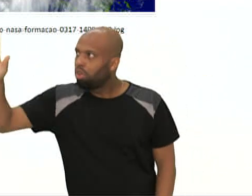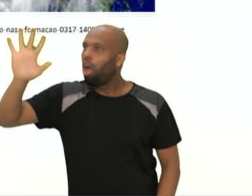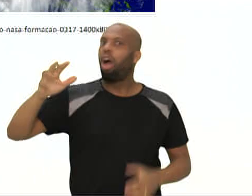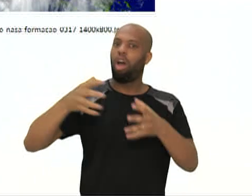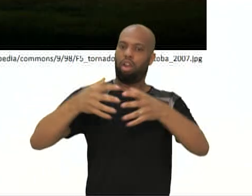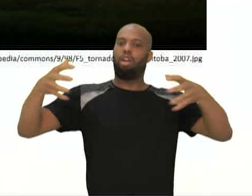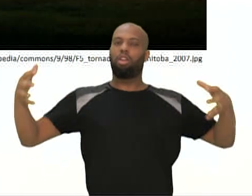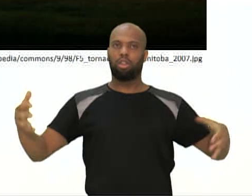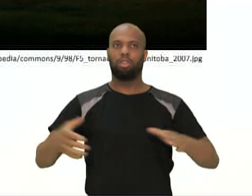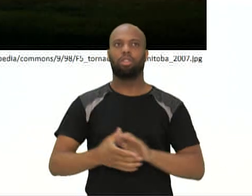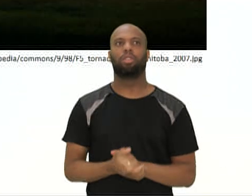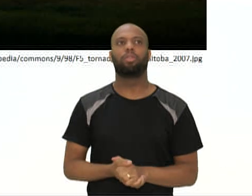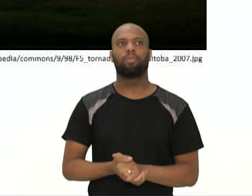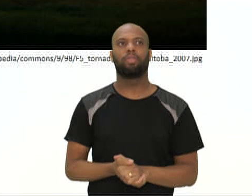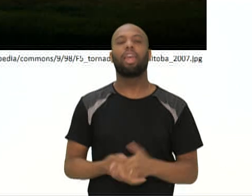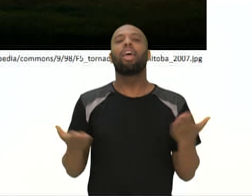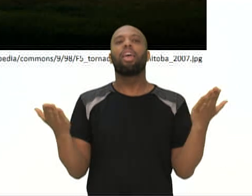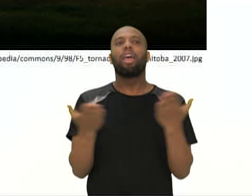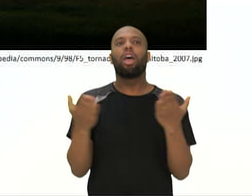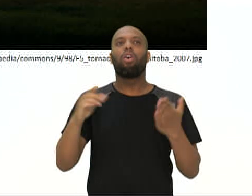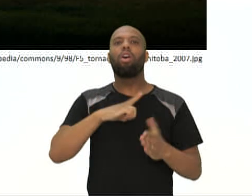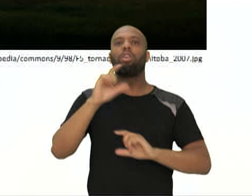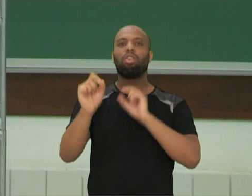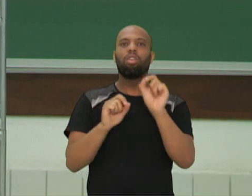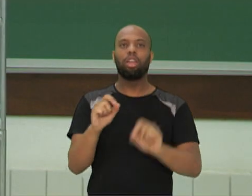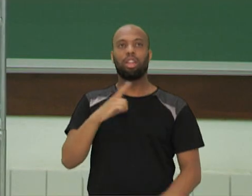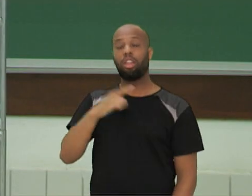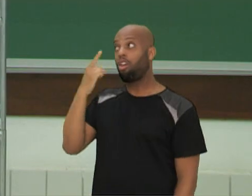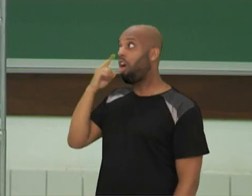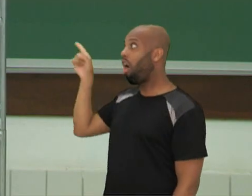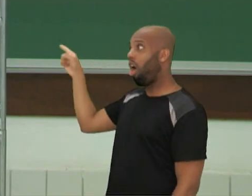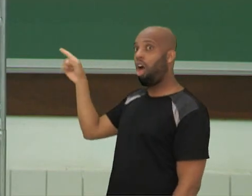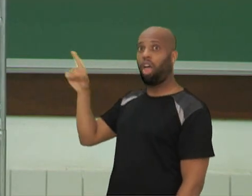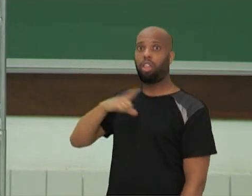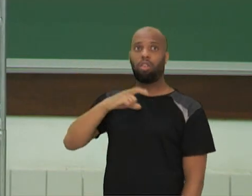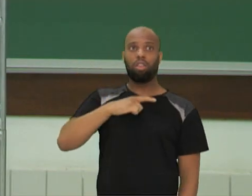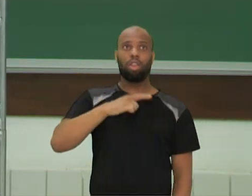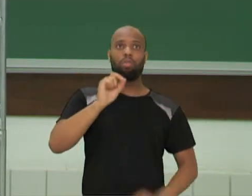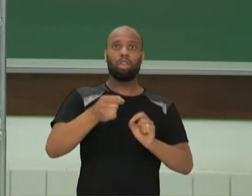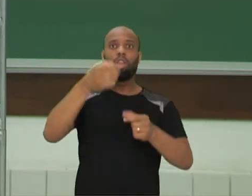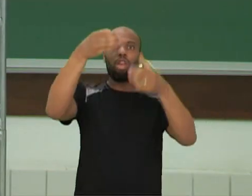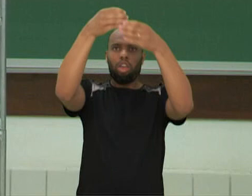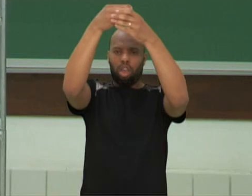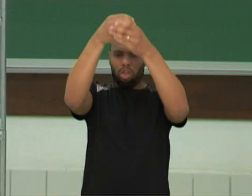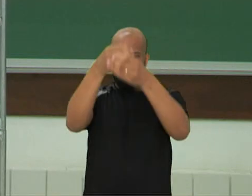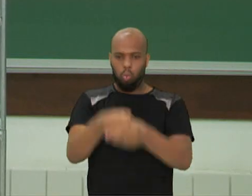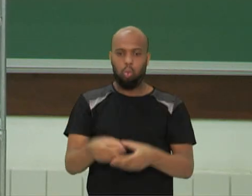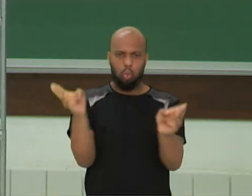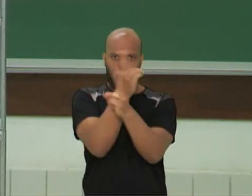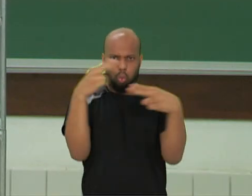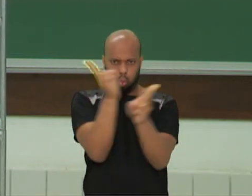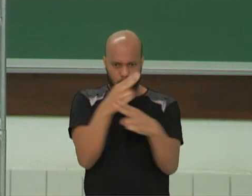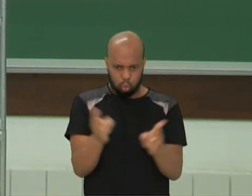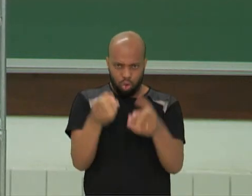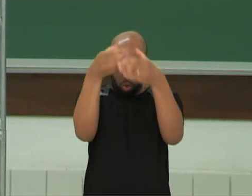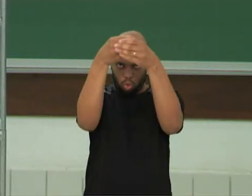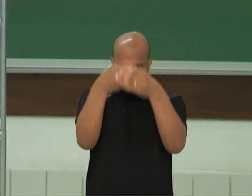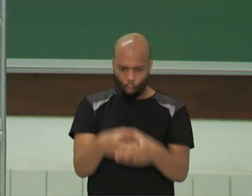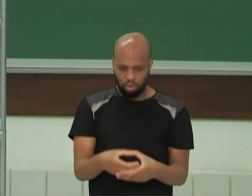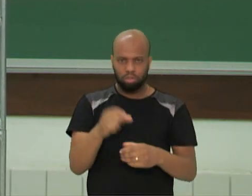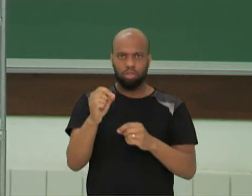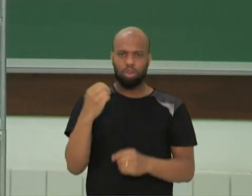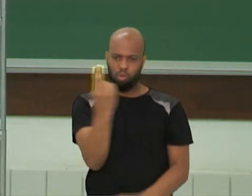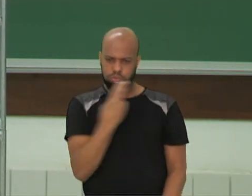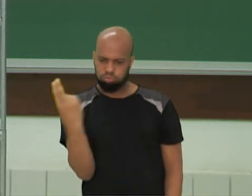bastante grande. Agora, a gente vai ver aqui também que os tornados são